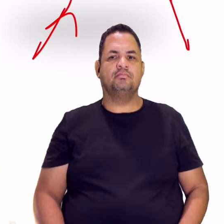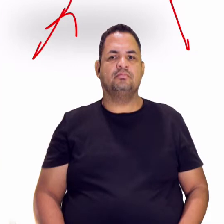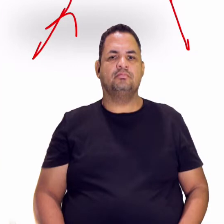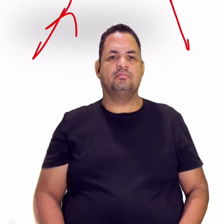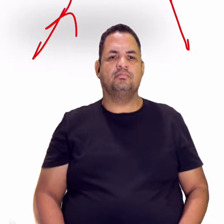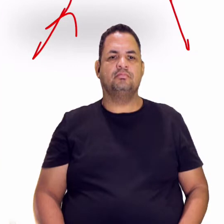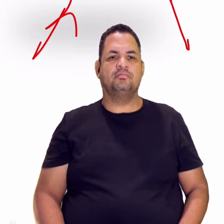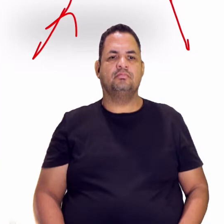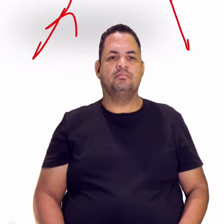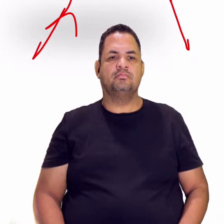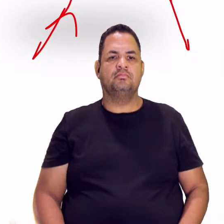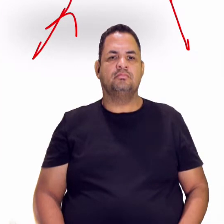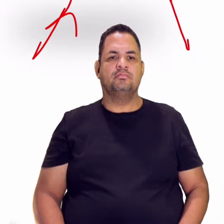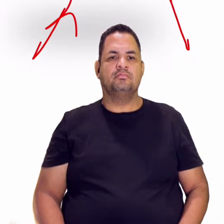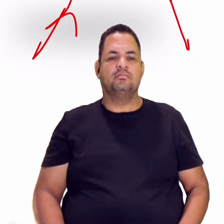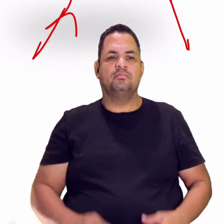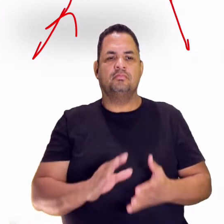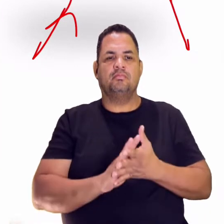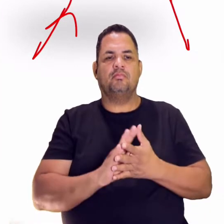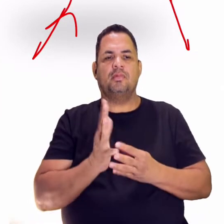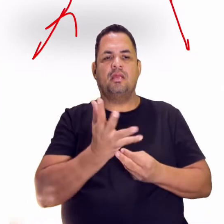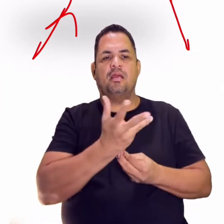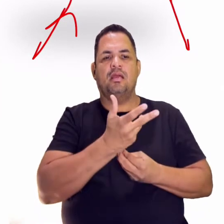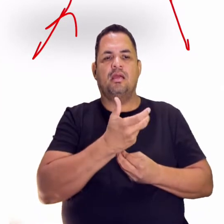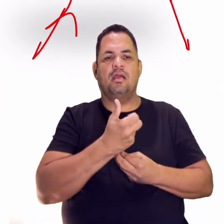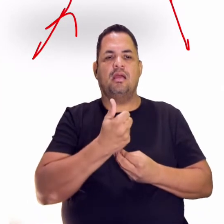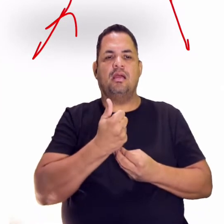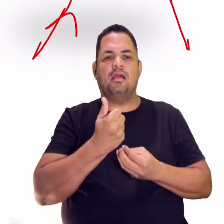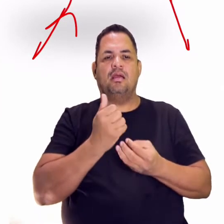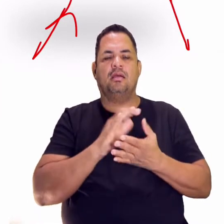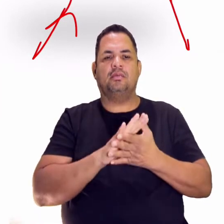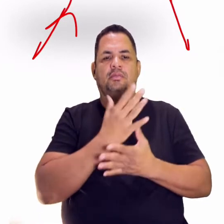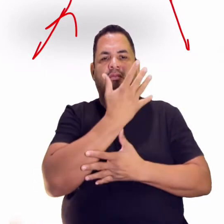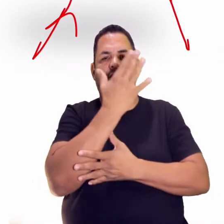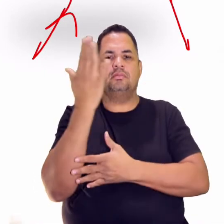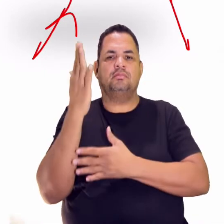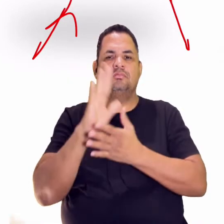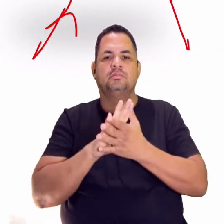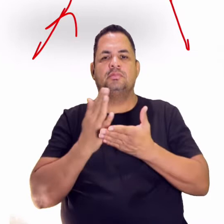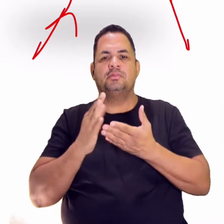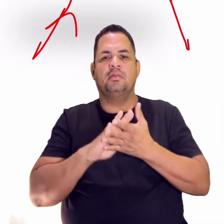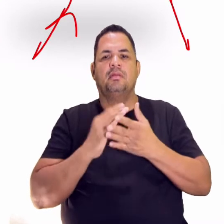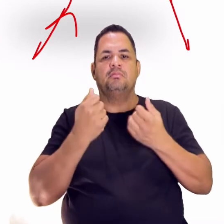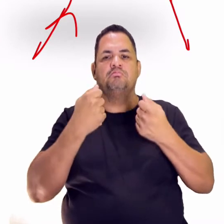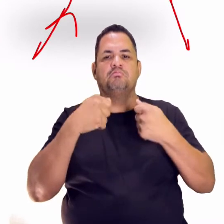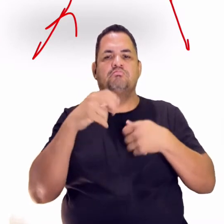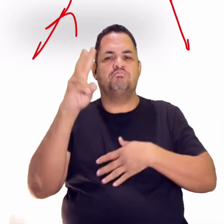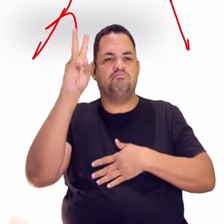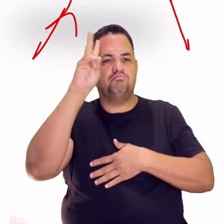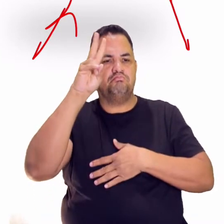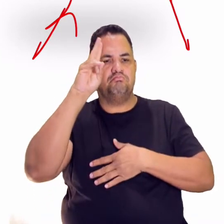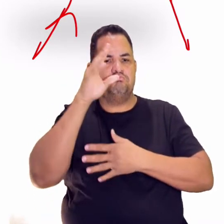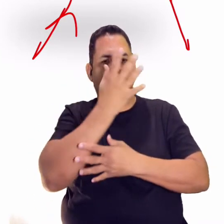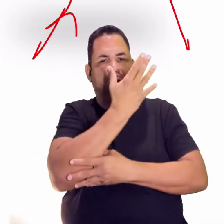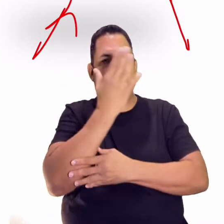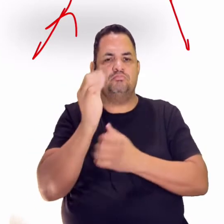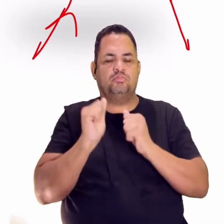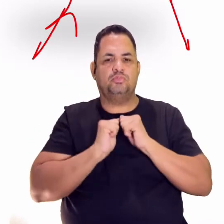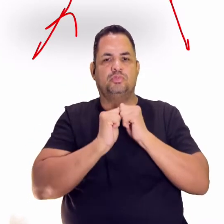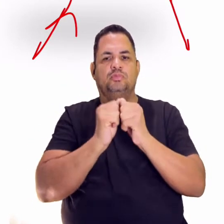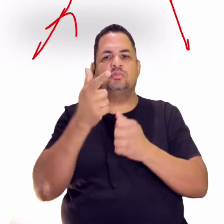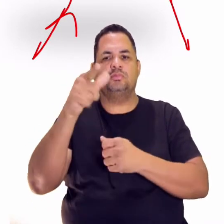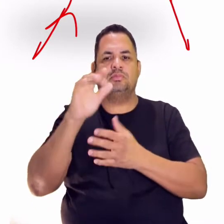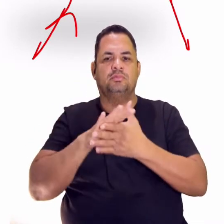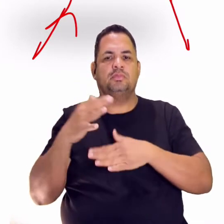A arte ambiental abrange uma perspectiva histórica da natureza, junto a outras artes